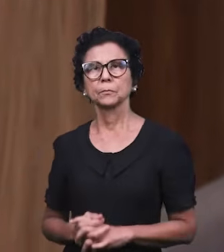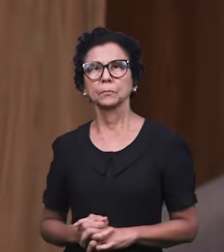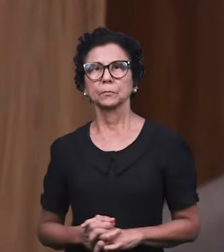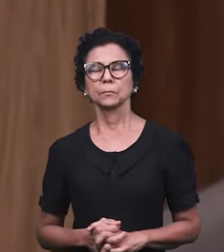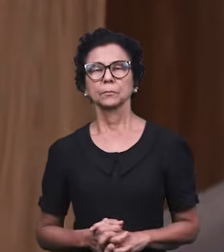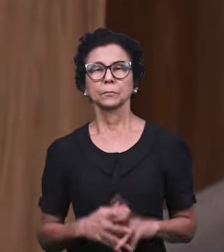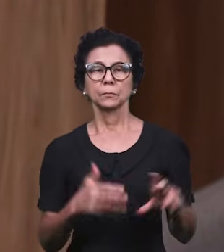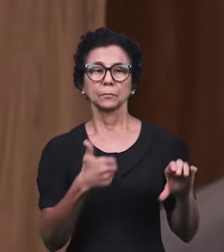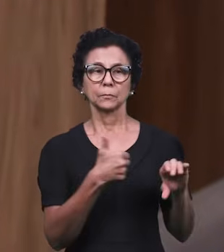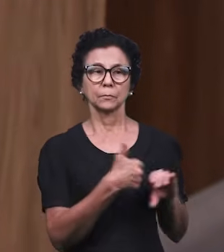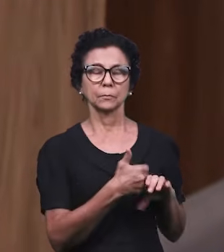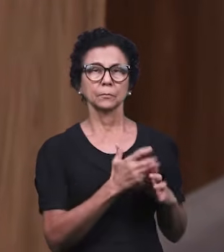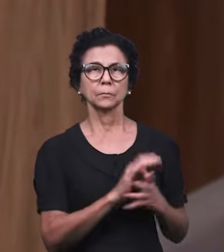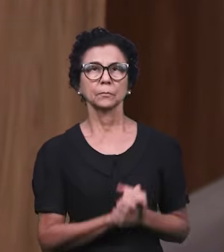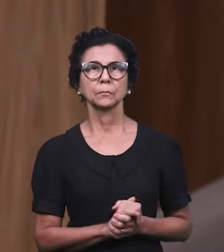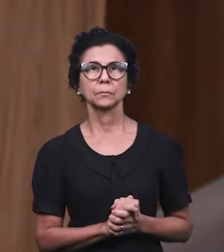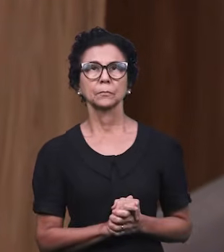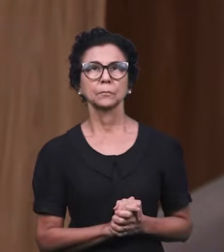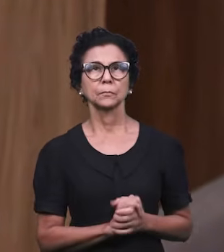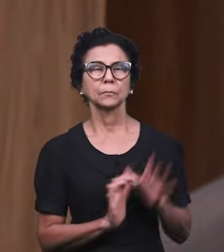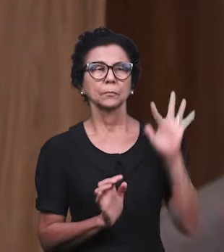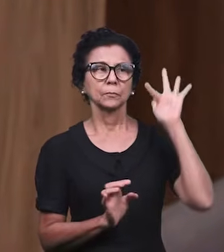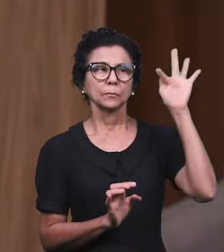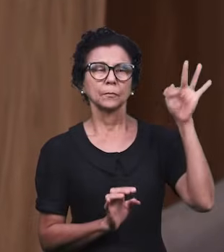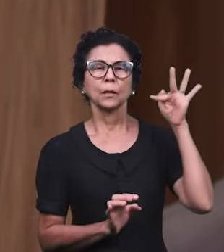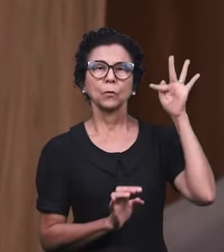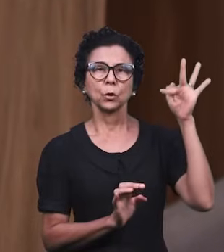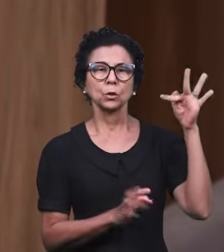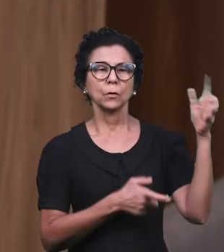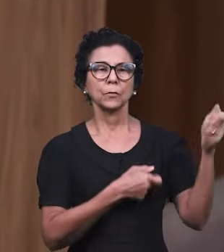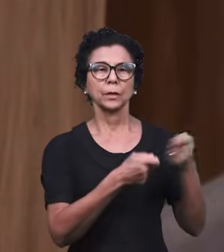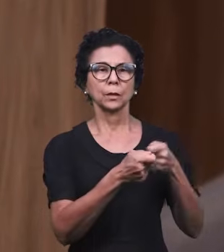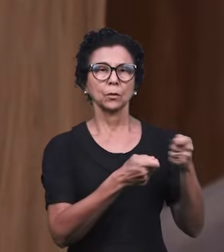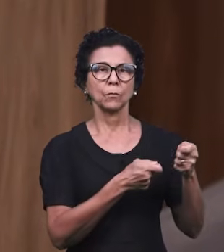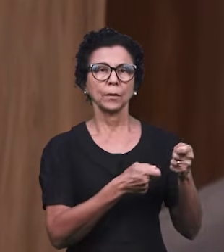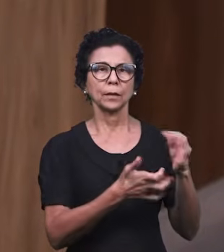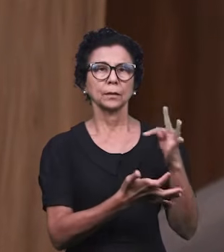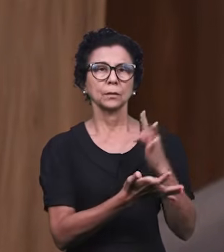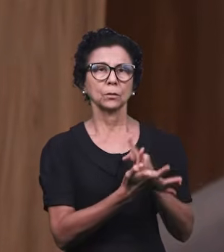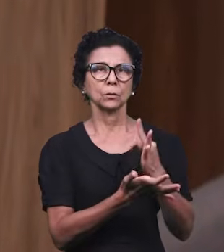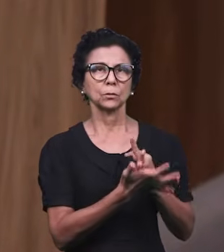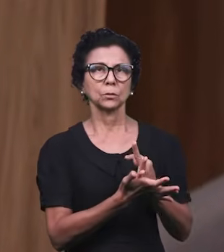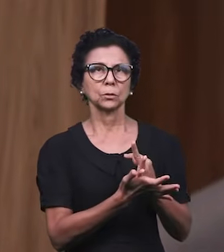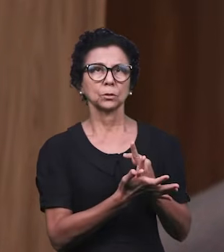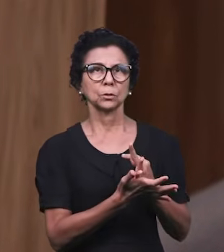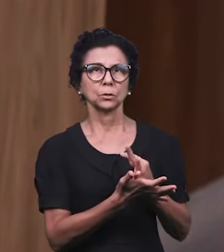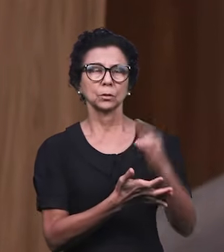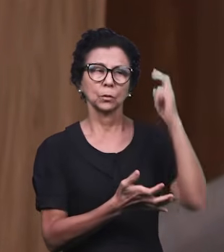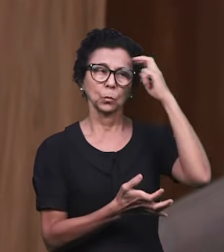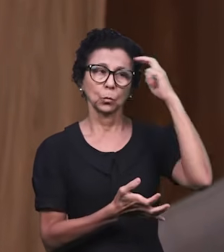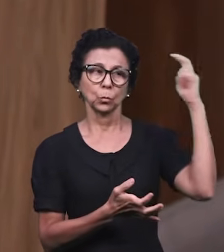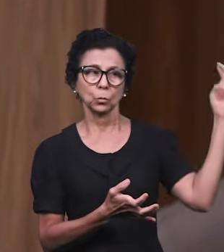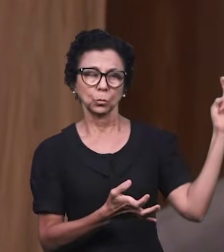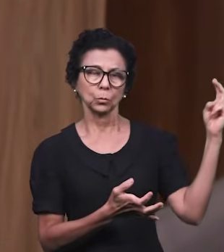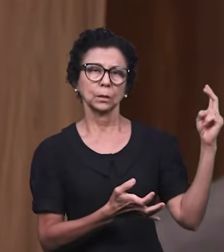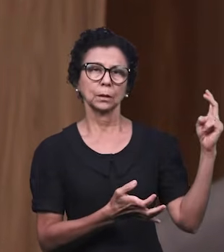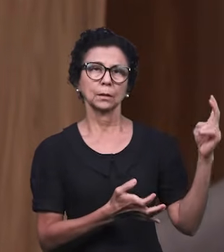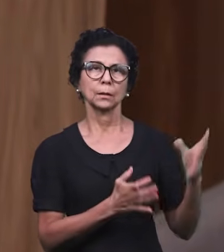O cristianismo dirigido pela filosofia e pela teologia, ou seja, pela cultura, são